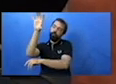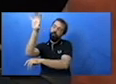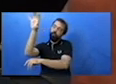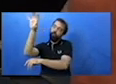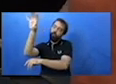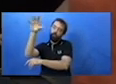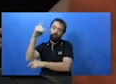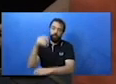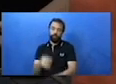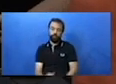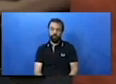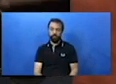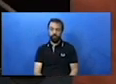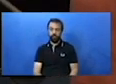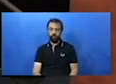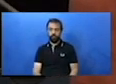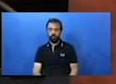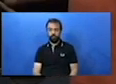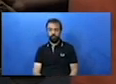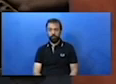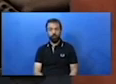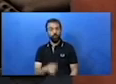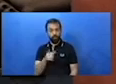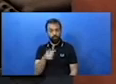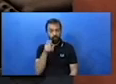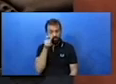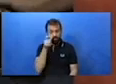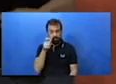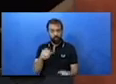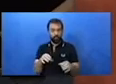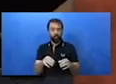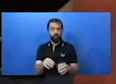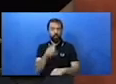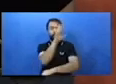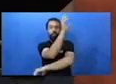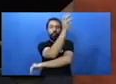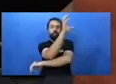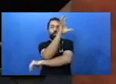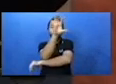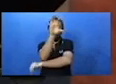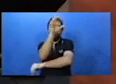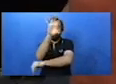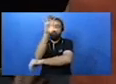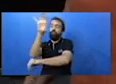Certo? E você já viu um jardim de girassóis?